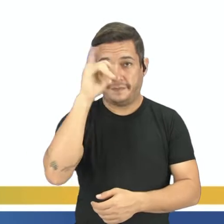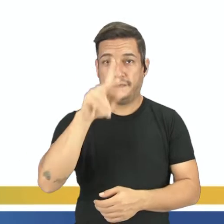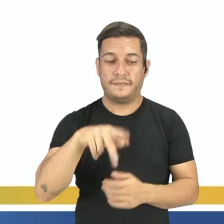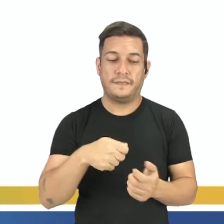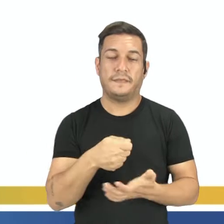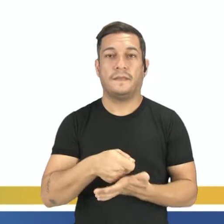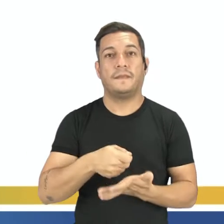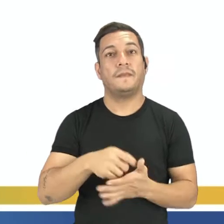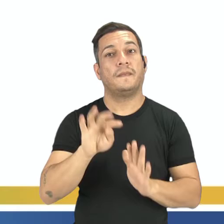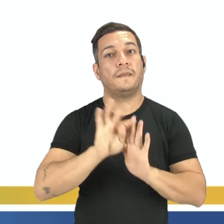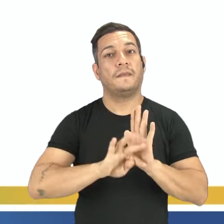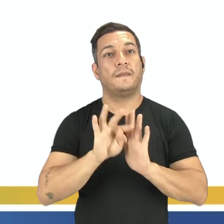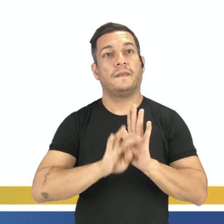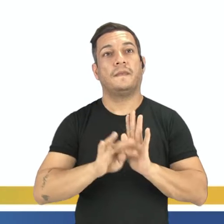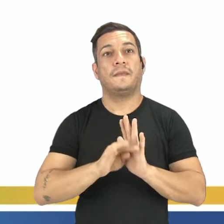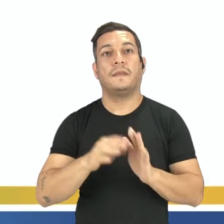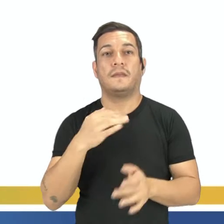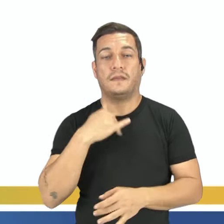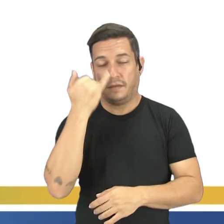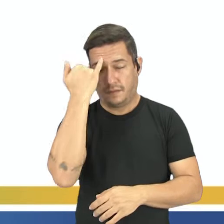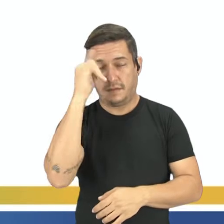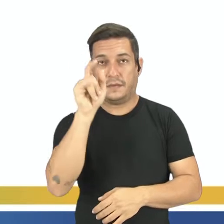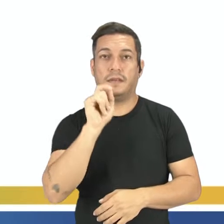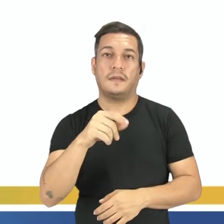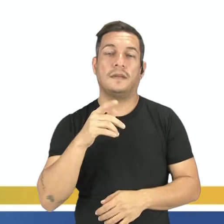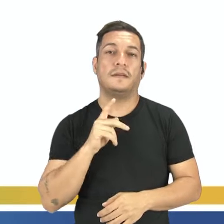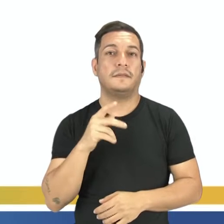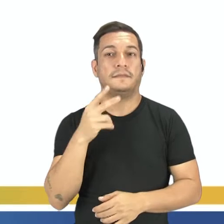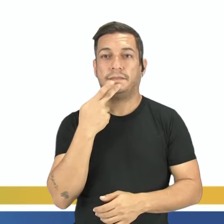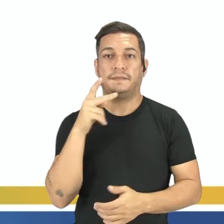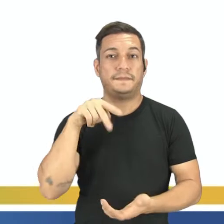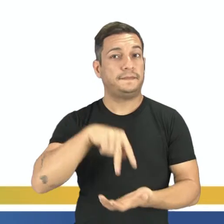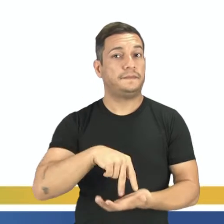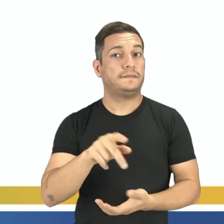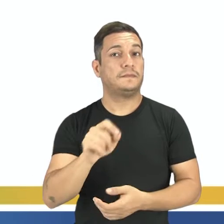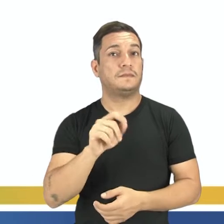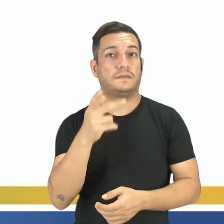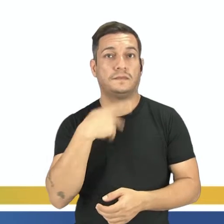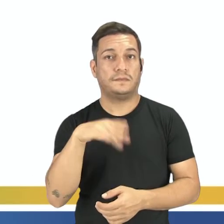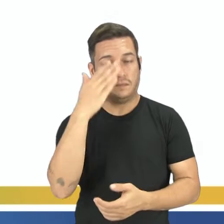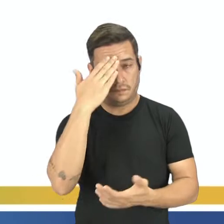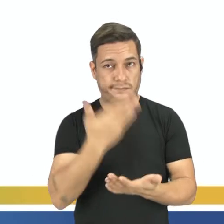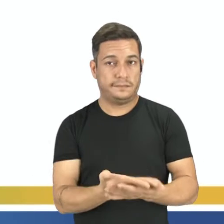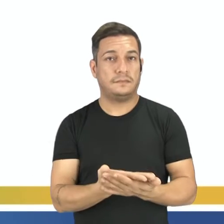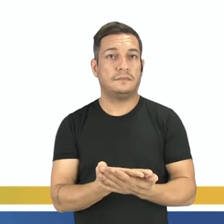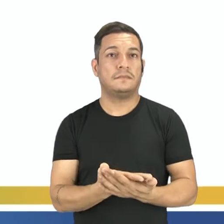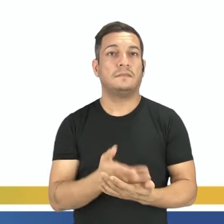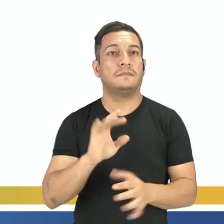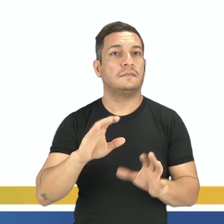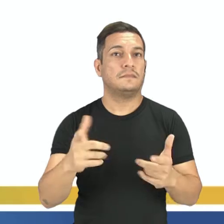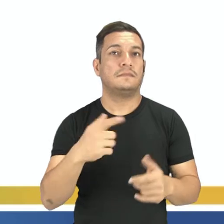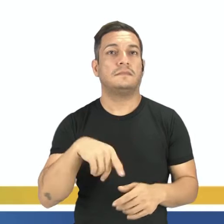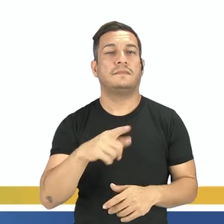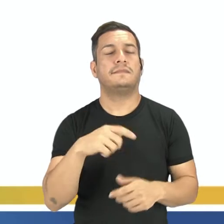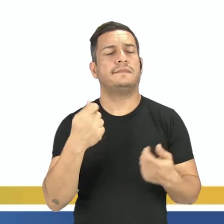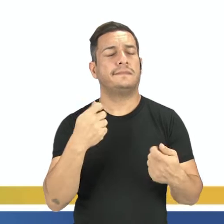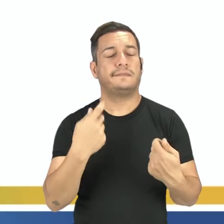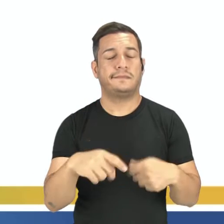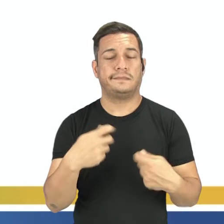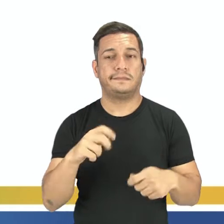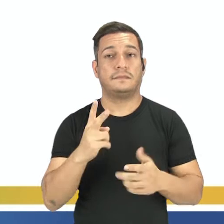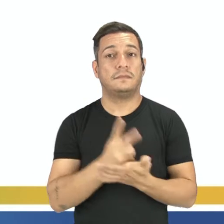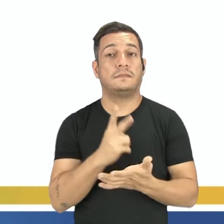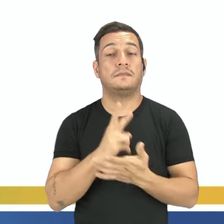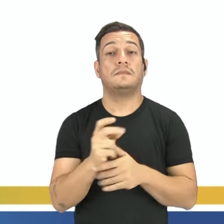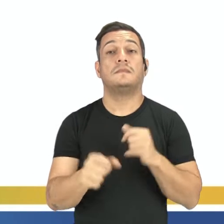defender no seu texto, é a sua ideia, o seu posicionamento, tá? É aquilo que você acredita, certo? E aí, claro, que você deve sempre